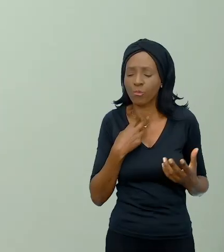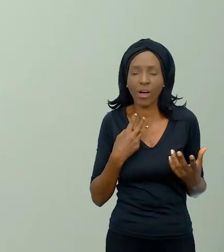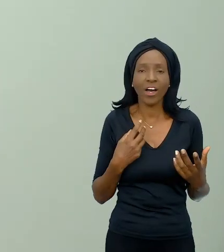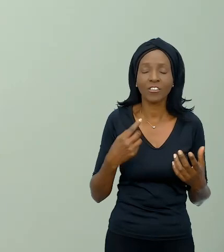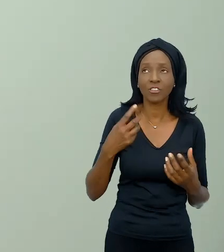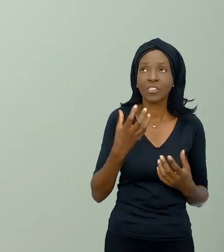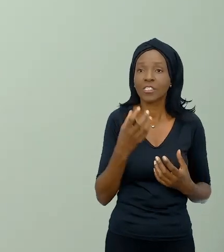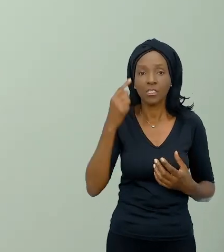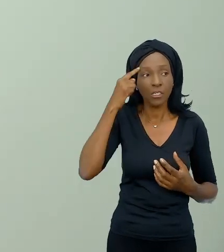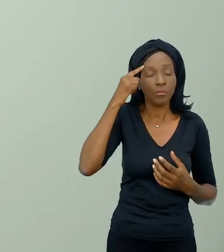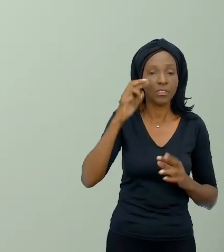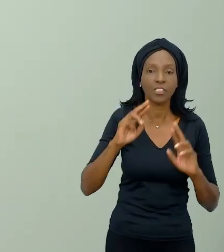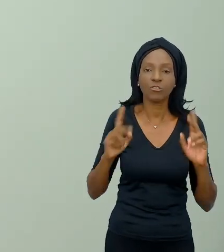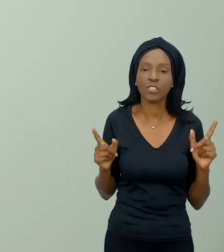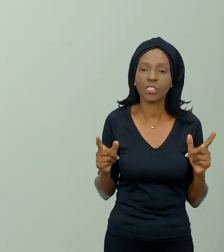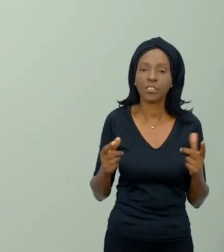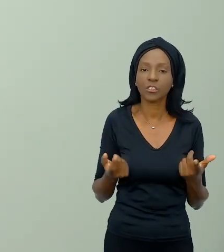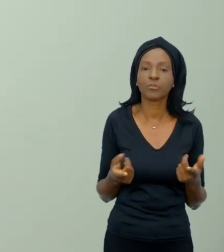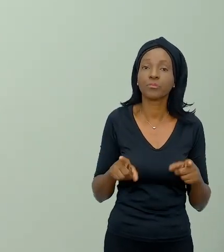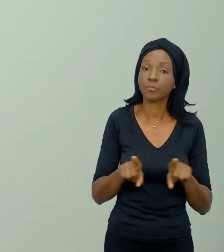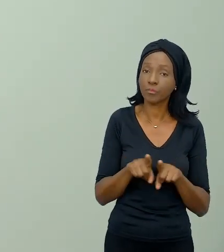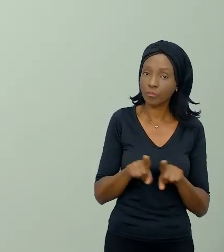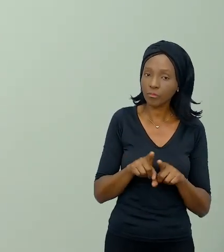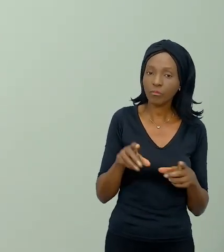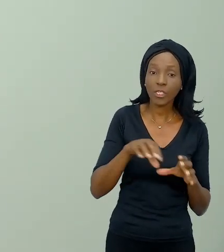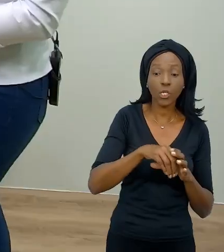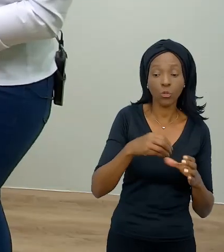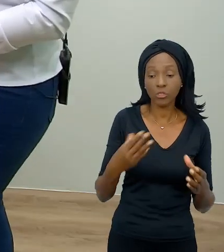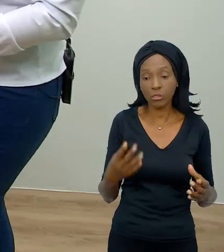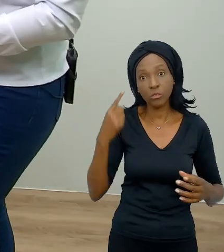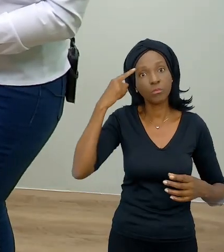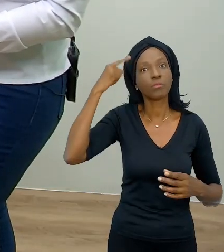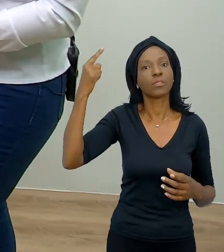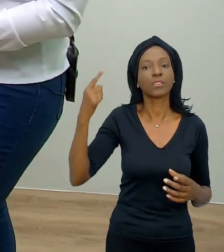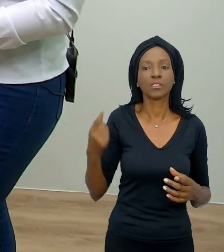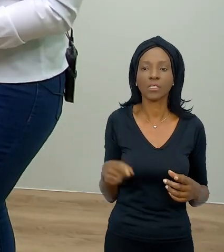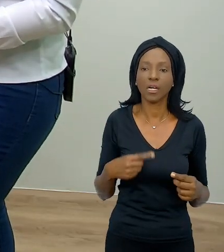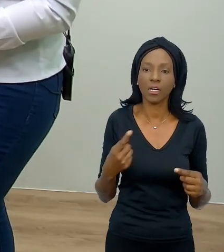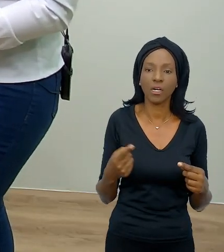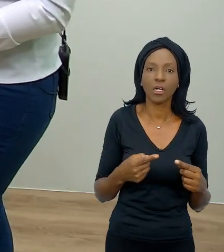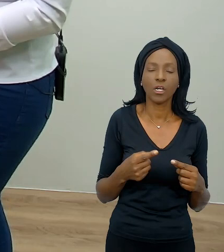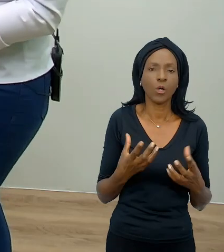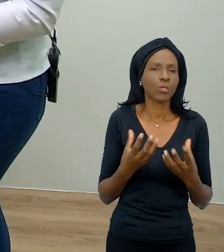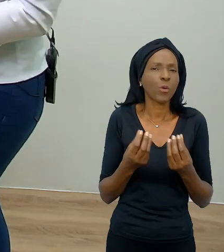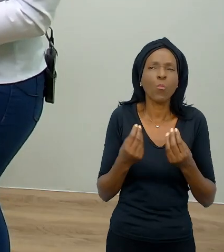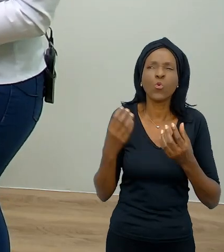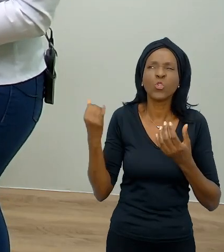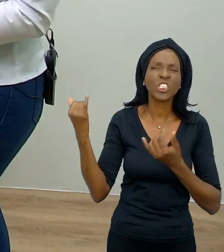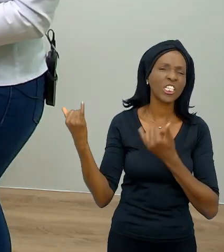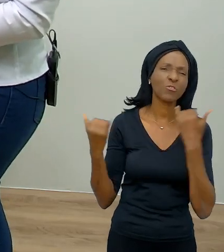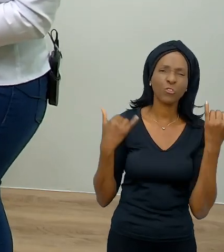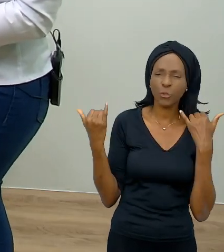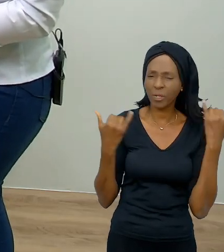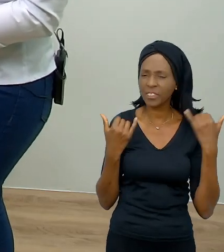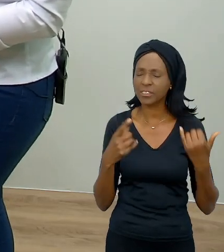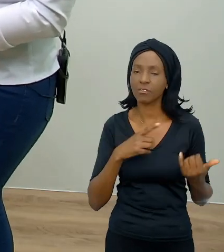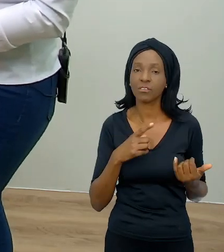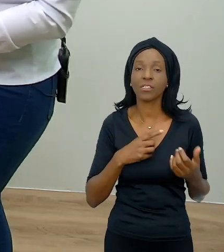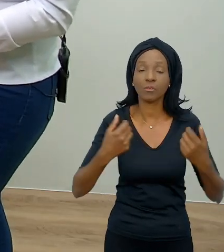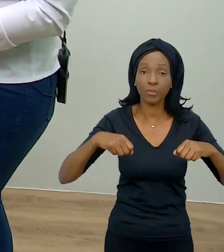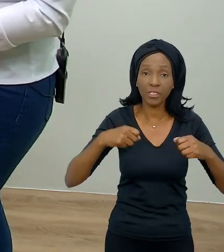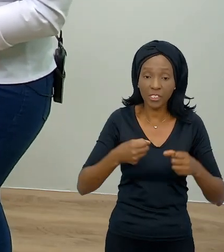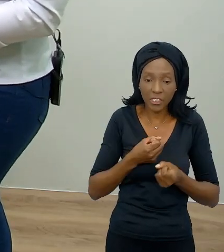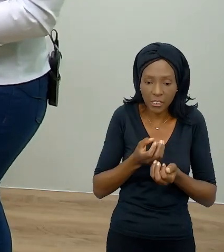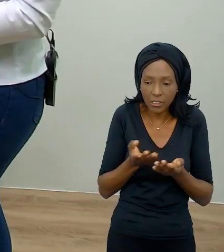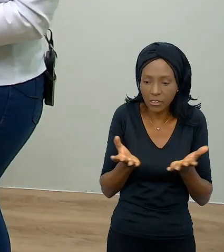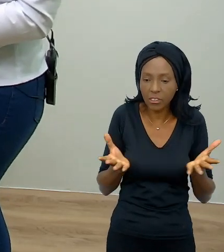quantidade de conteúdo, né? Dos objetos de conhecimento que você quer trabalhar, a demanda é muito grande de informação, então distribuído desta forma, fica